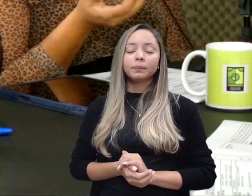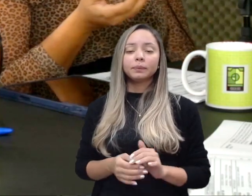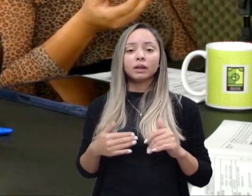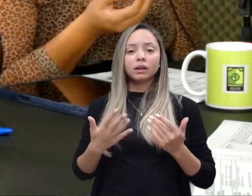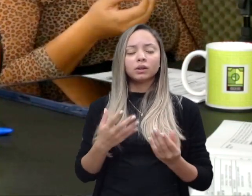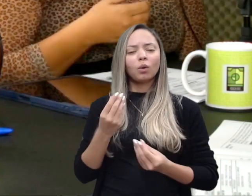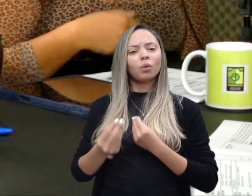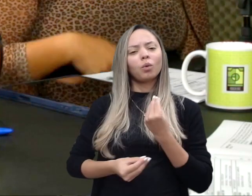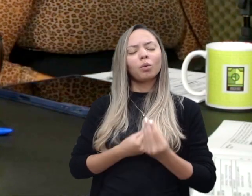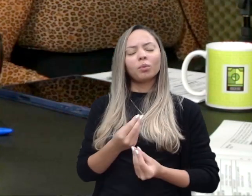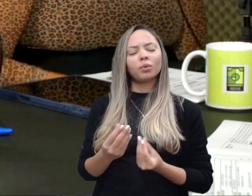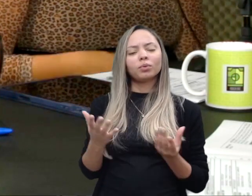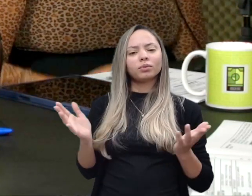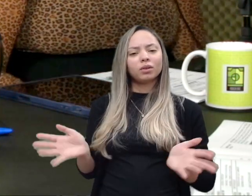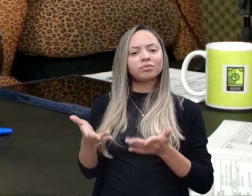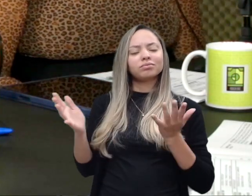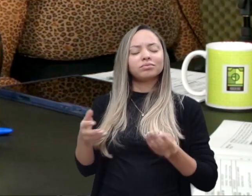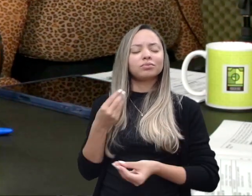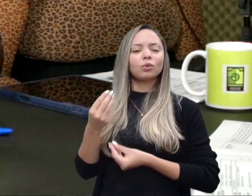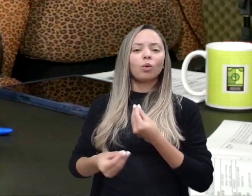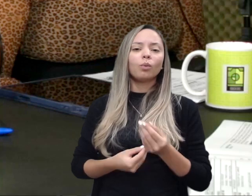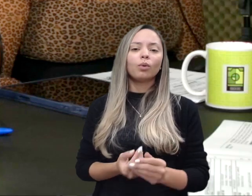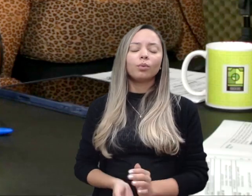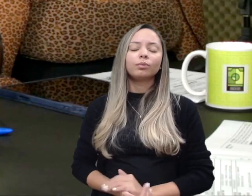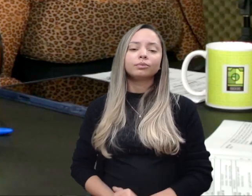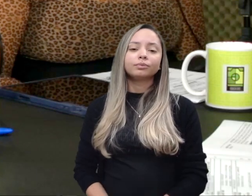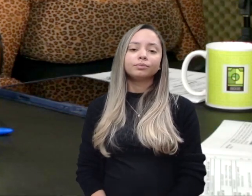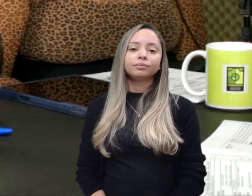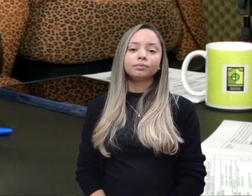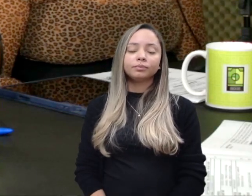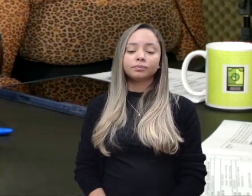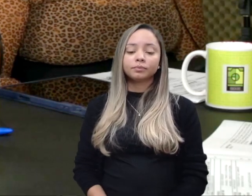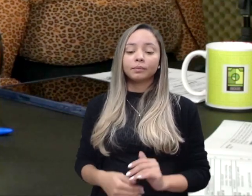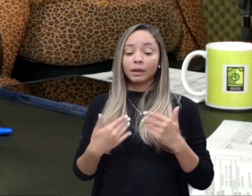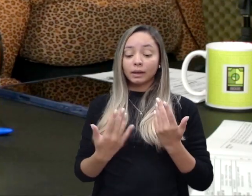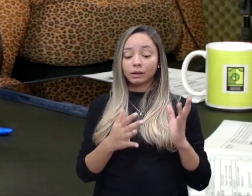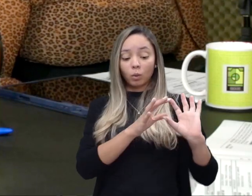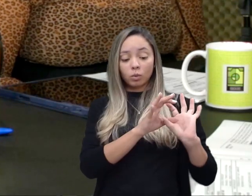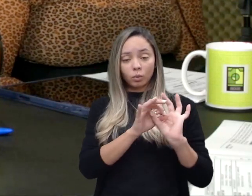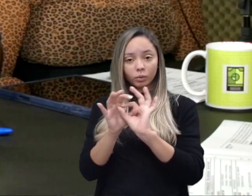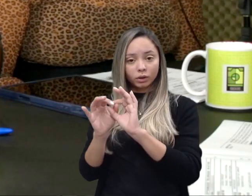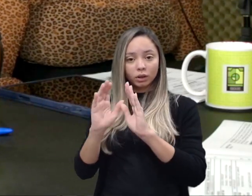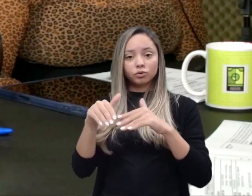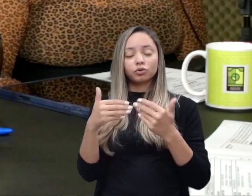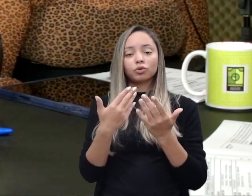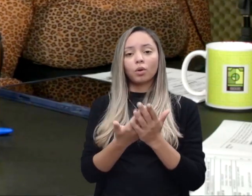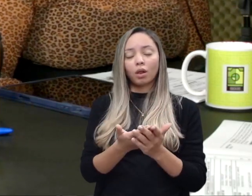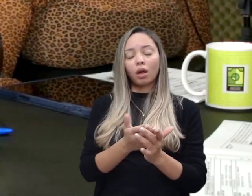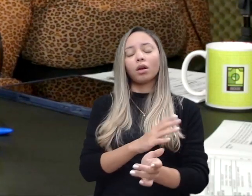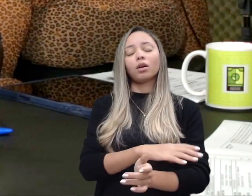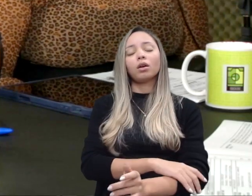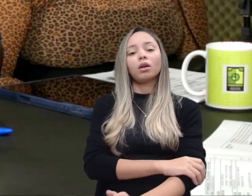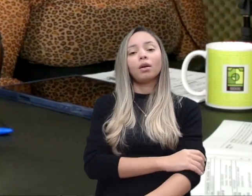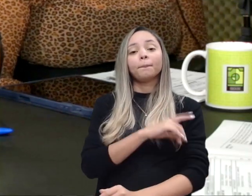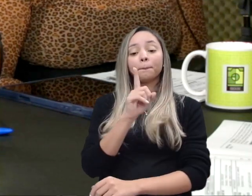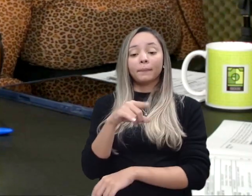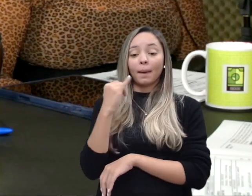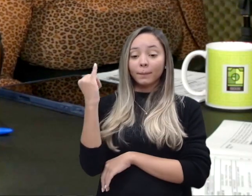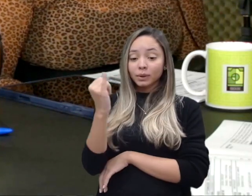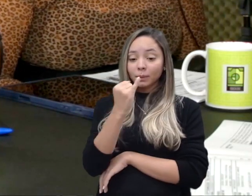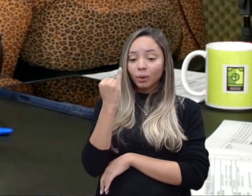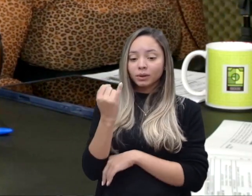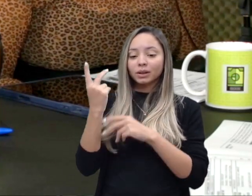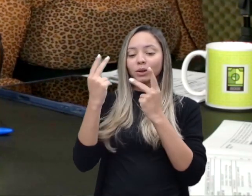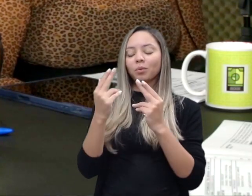de intervenção? E aí acaba que o contexto escolar é um prato cheio, né? Sim. Como a gente já conversou